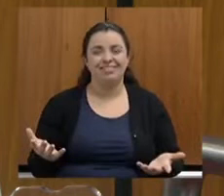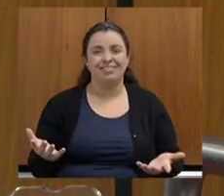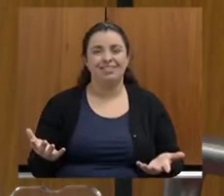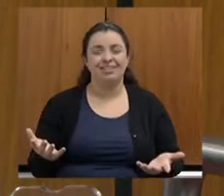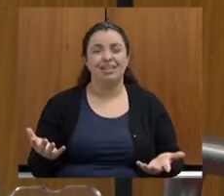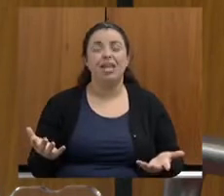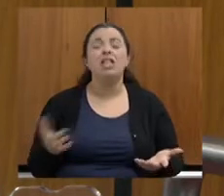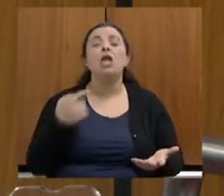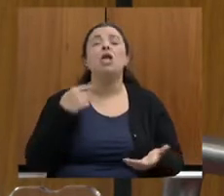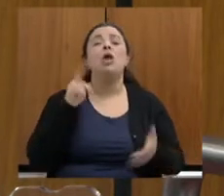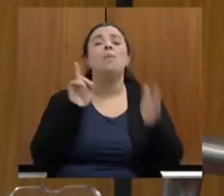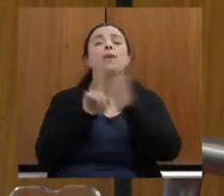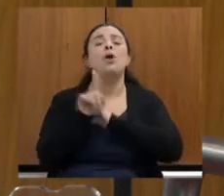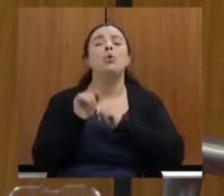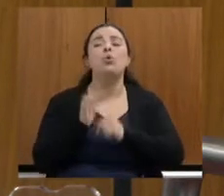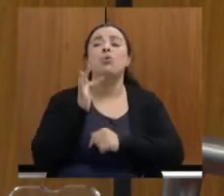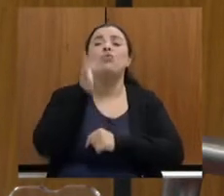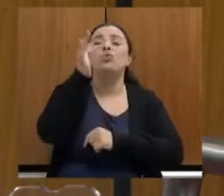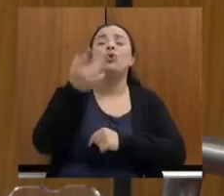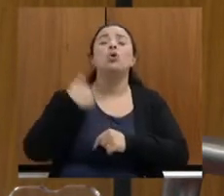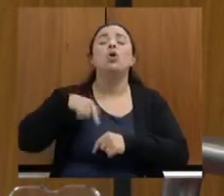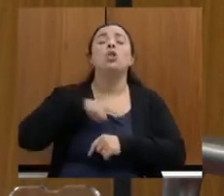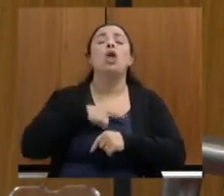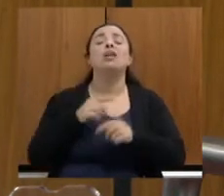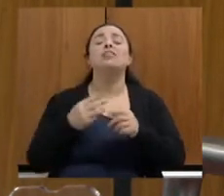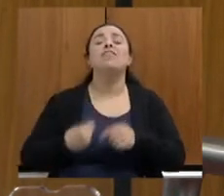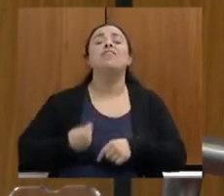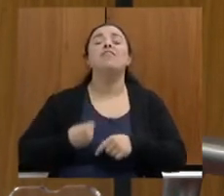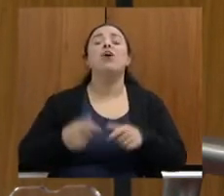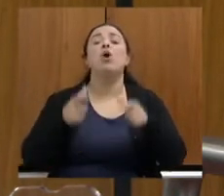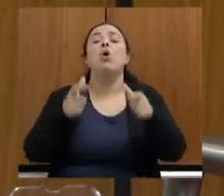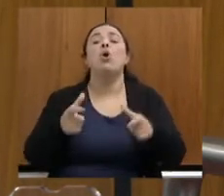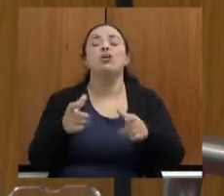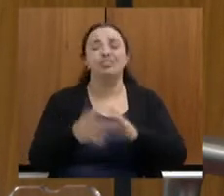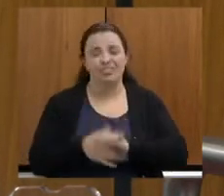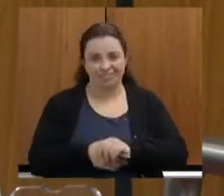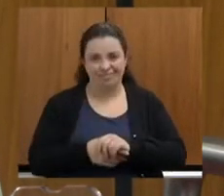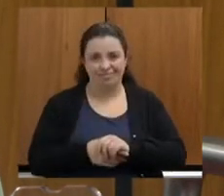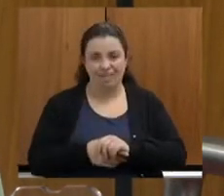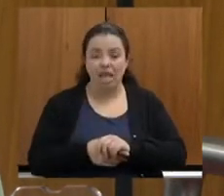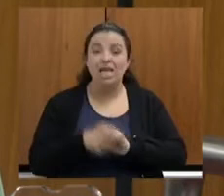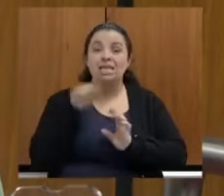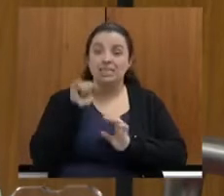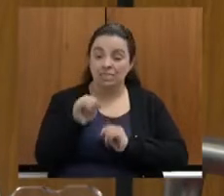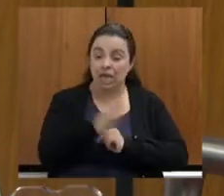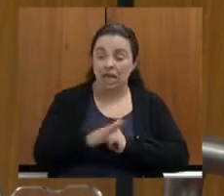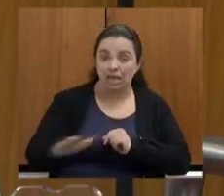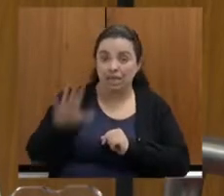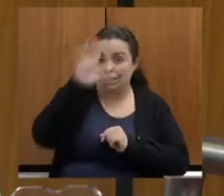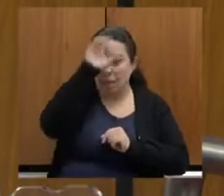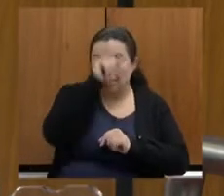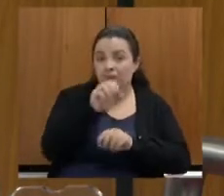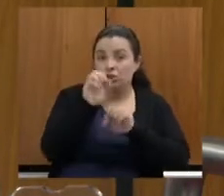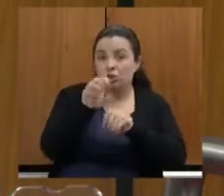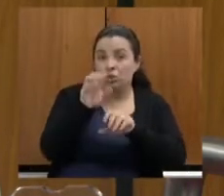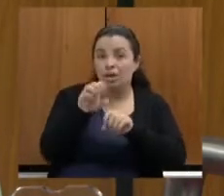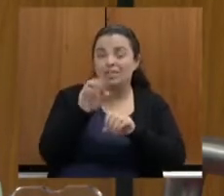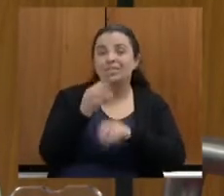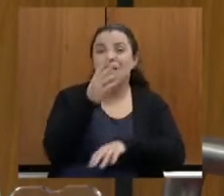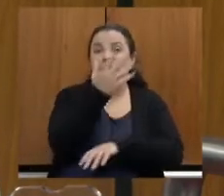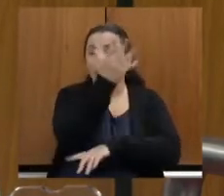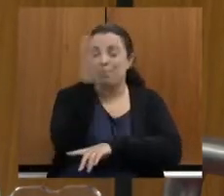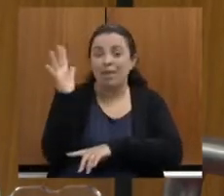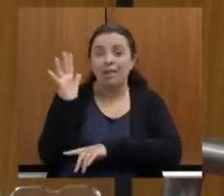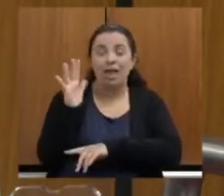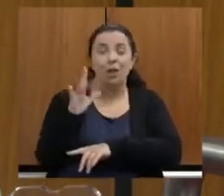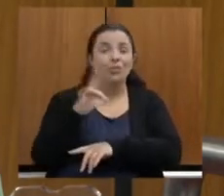E sem contar que quando a criança aprende a ter noções de educação ambiental engloba uma série de coisas